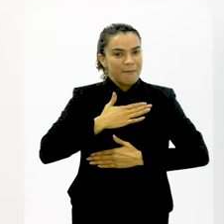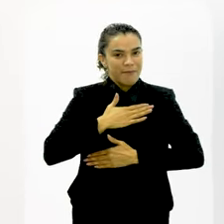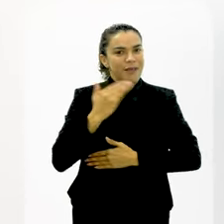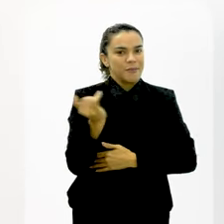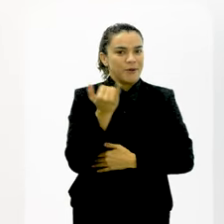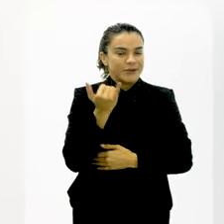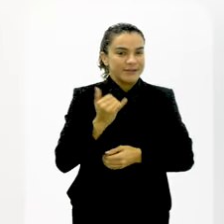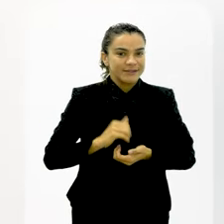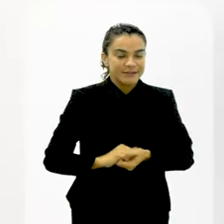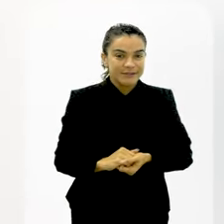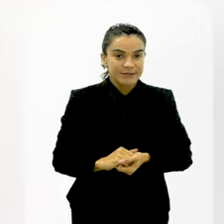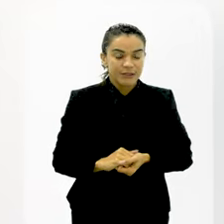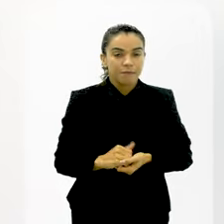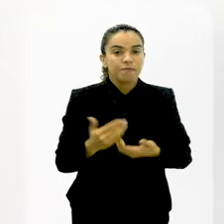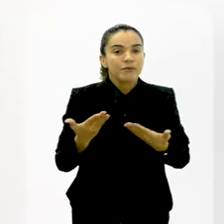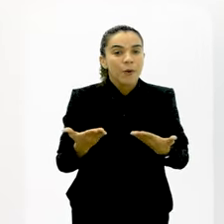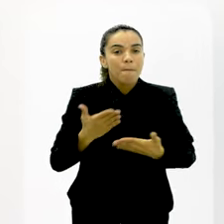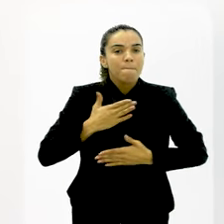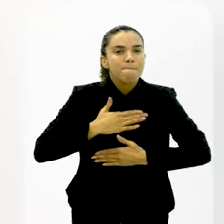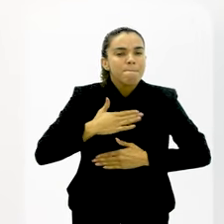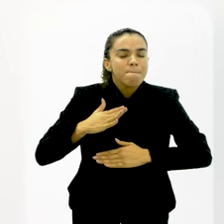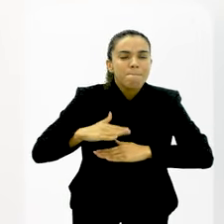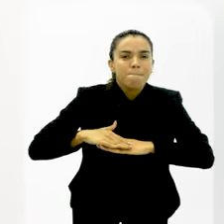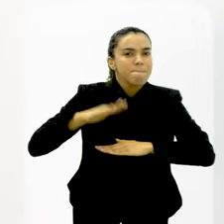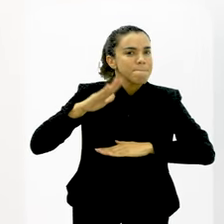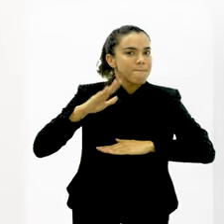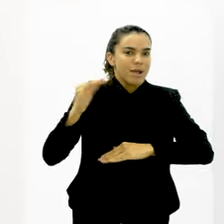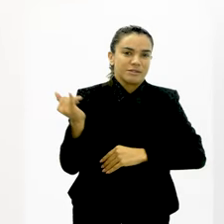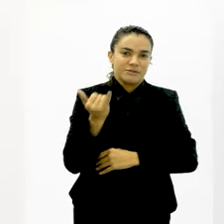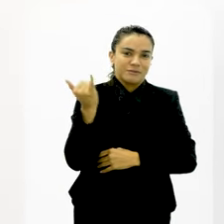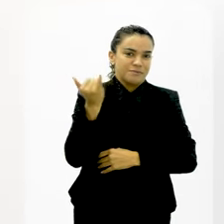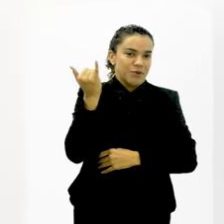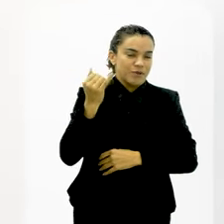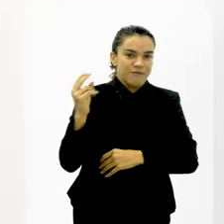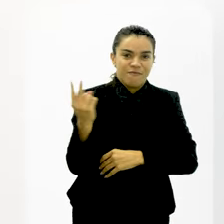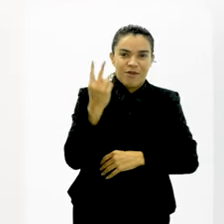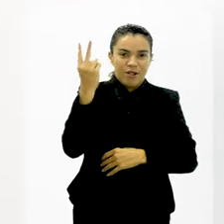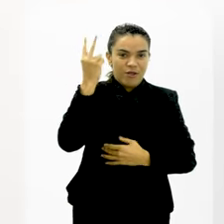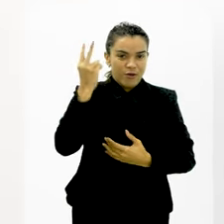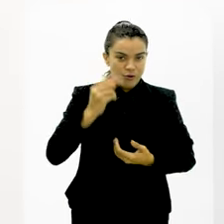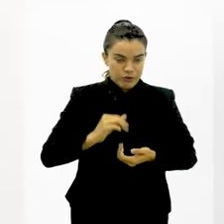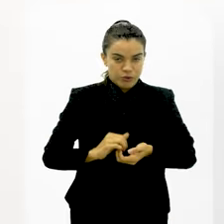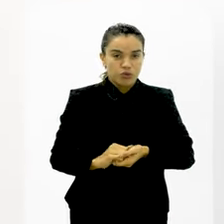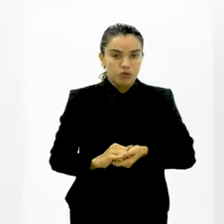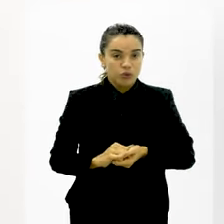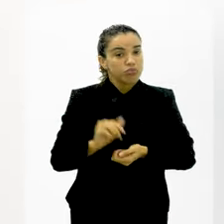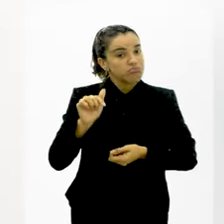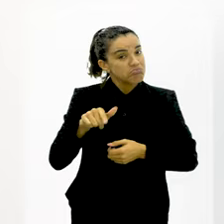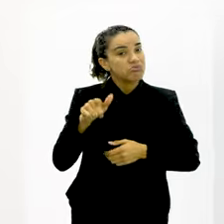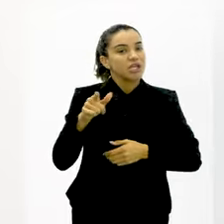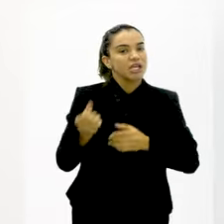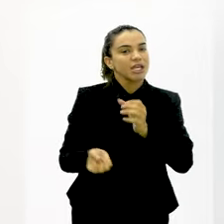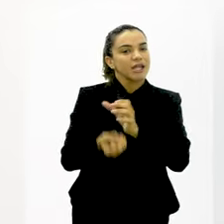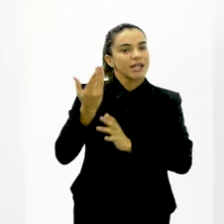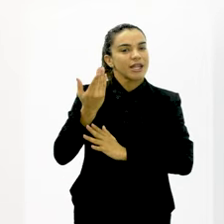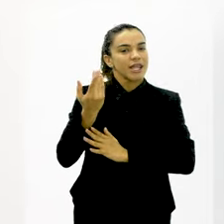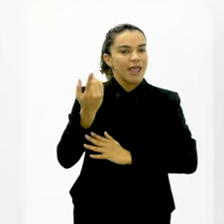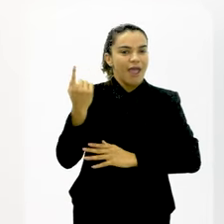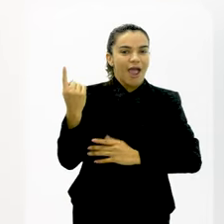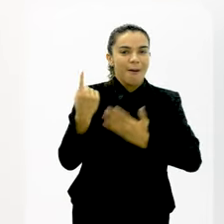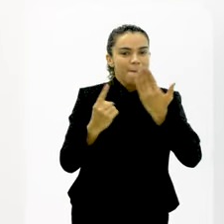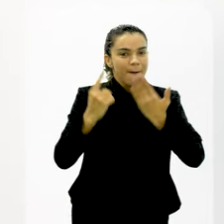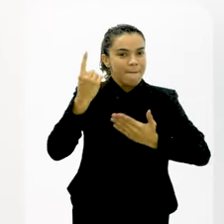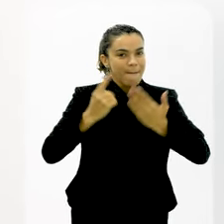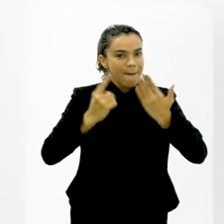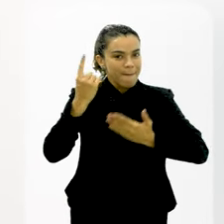para mim, é muito importante. Talvez seja o meu maior valor de fazer a produção de arte carnavalesca, a